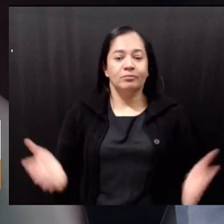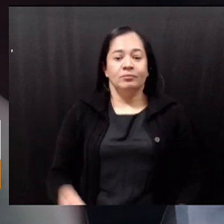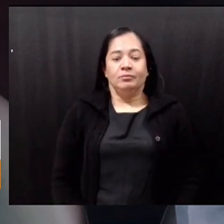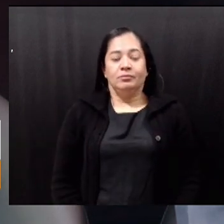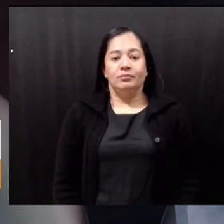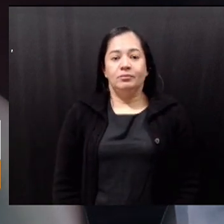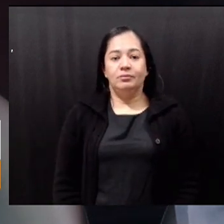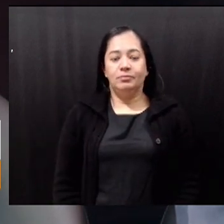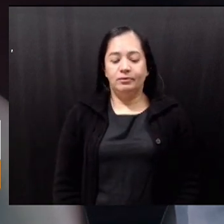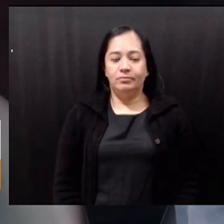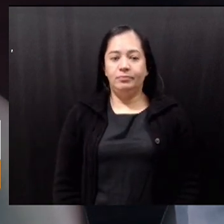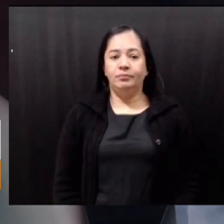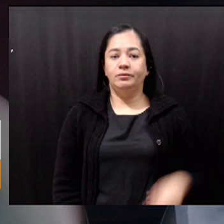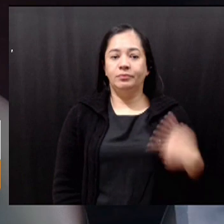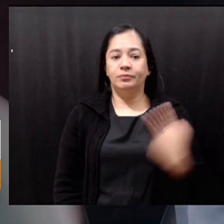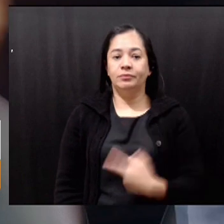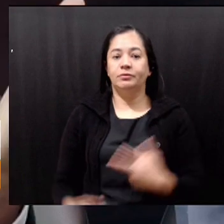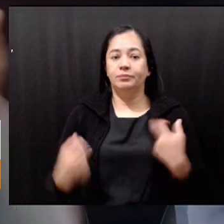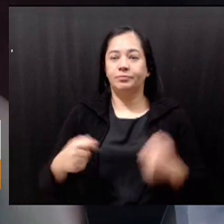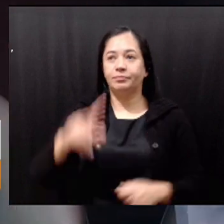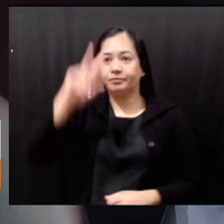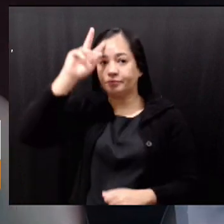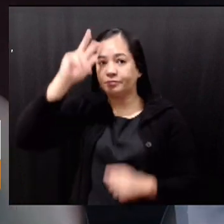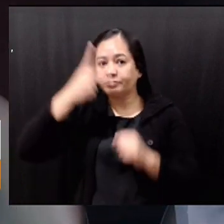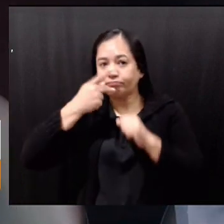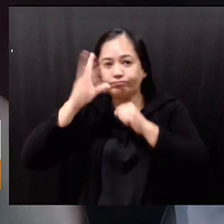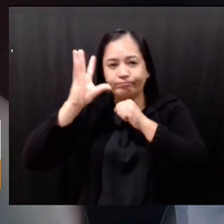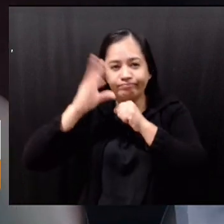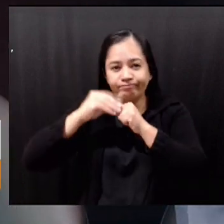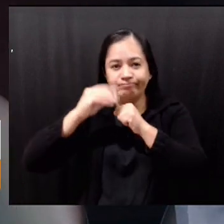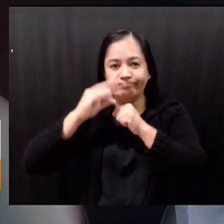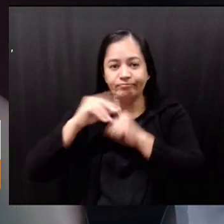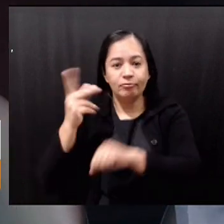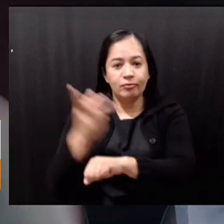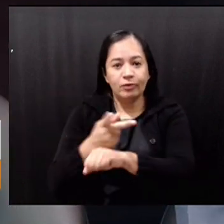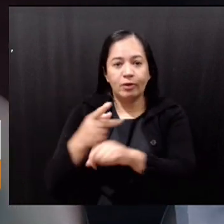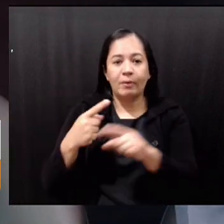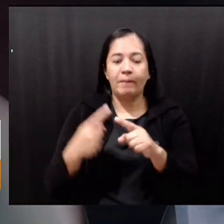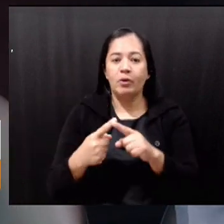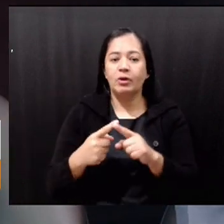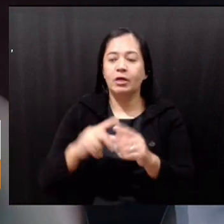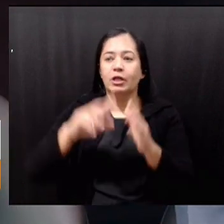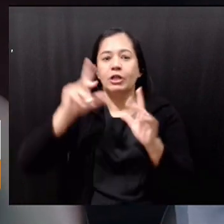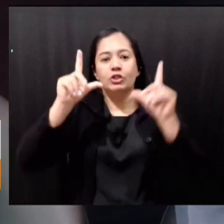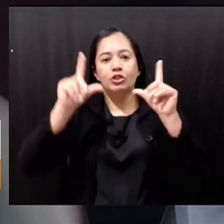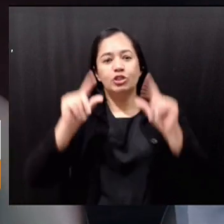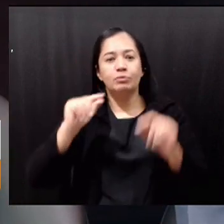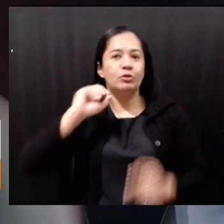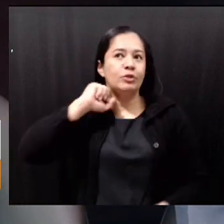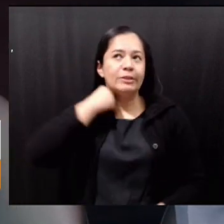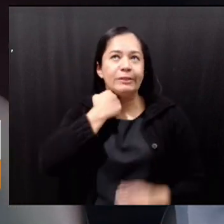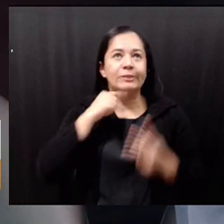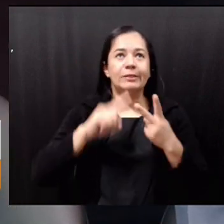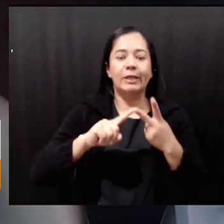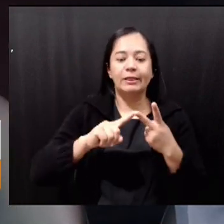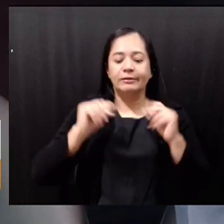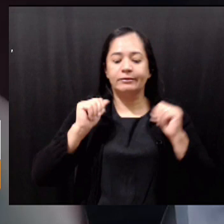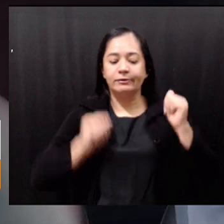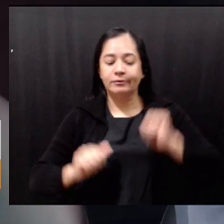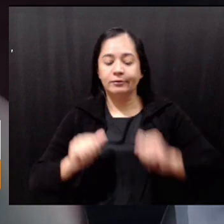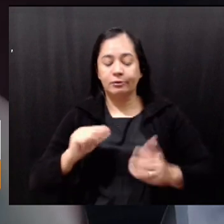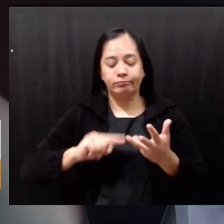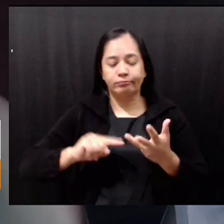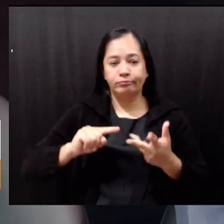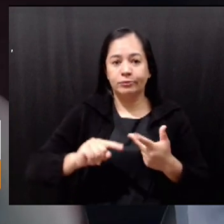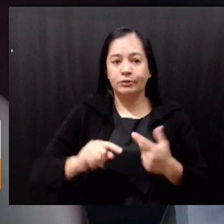esse autoconhecimento, porque isso, inclusive, reduz estresse, reduz ansiedade, que são fatores que são muito importantes